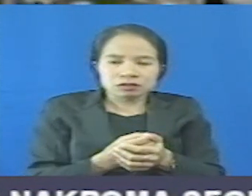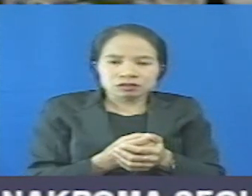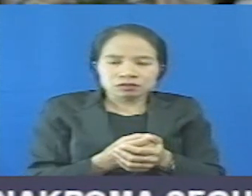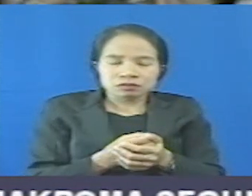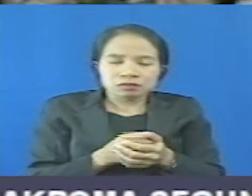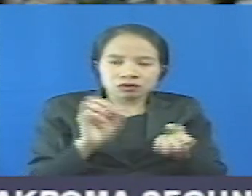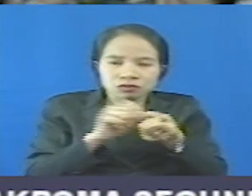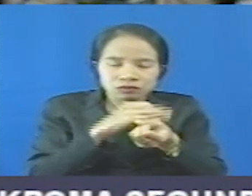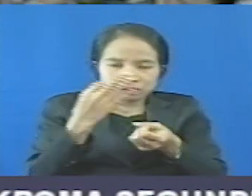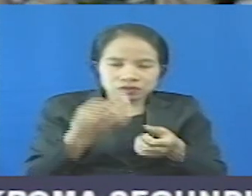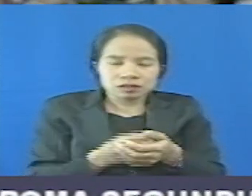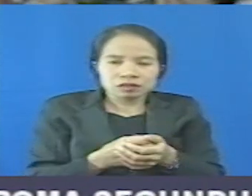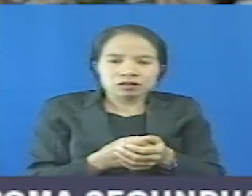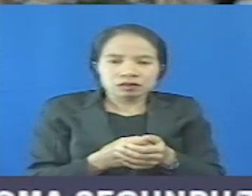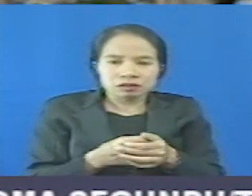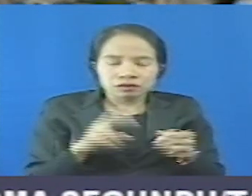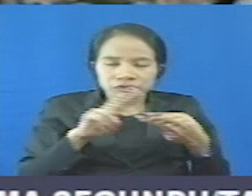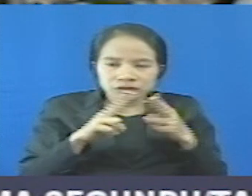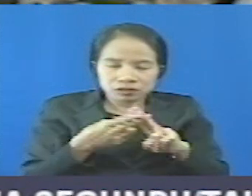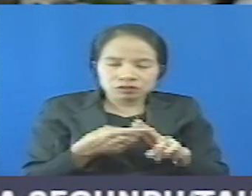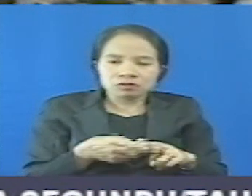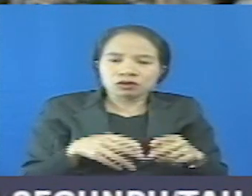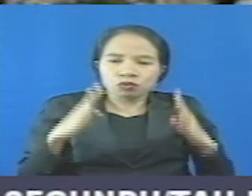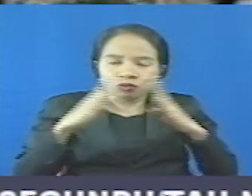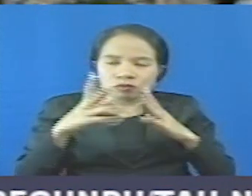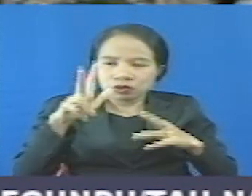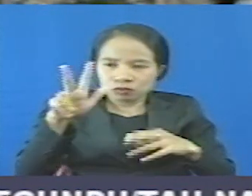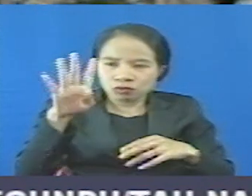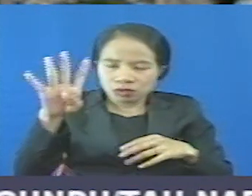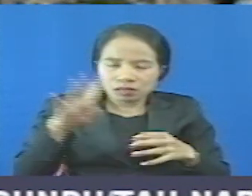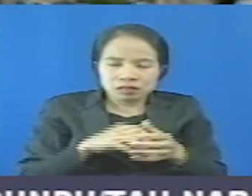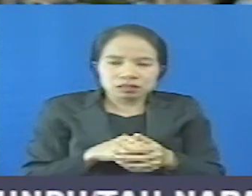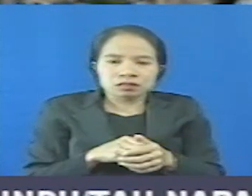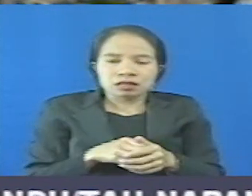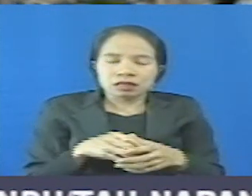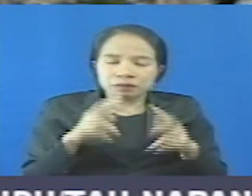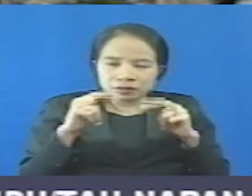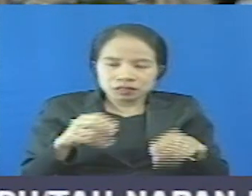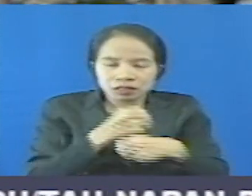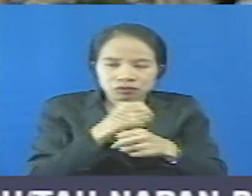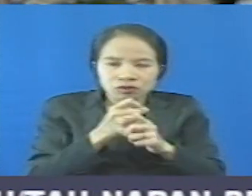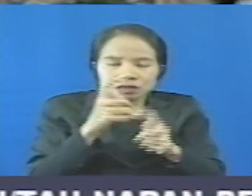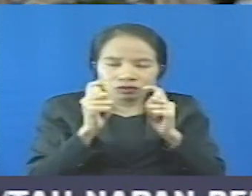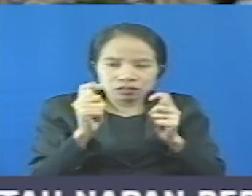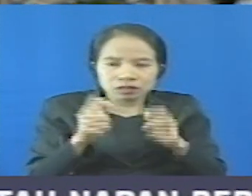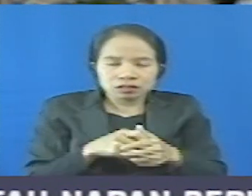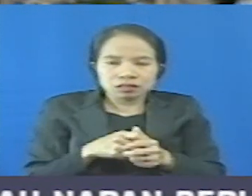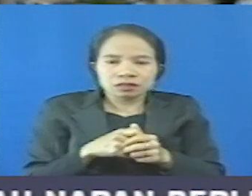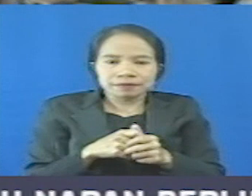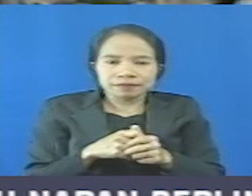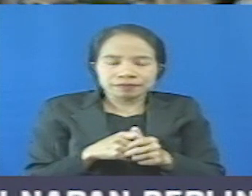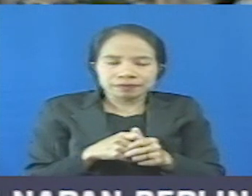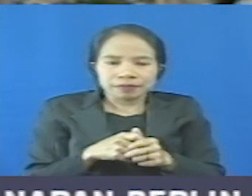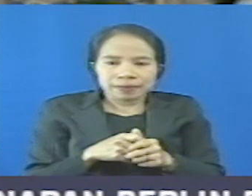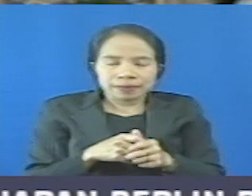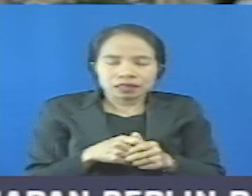corona. Vizinho neve Bexica uma tolga uma atana, sempre persia ita tu assai. E o si vigilância pelo si força, na moto que tenha